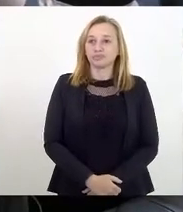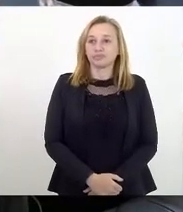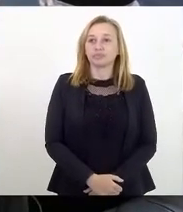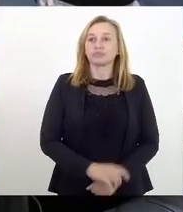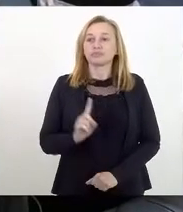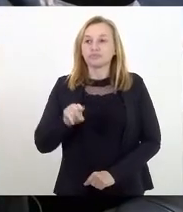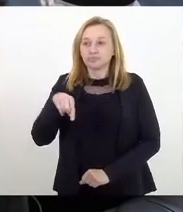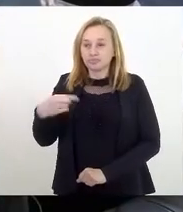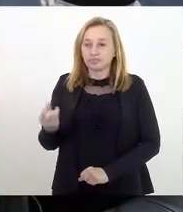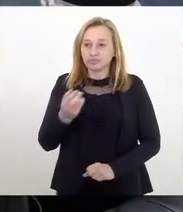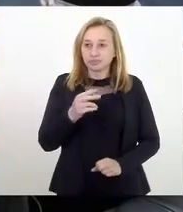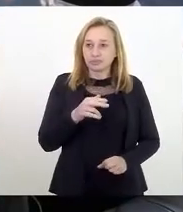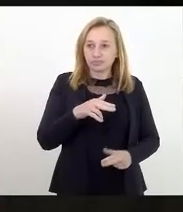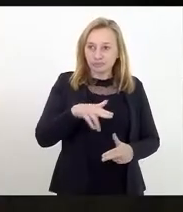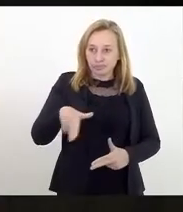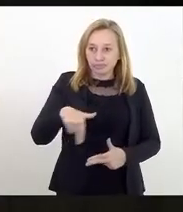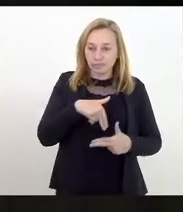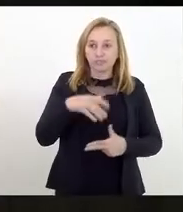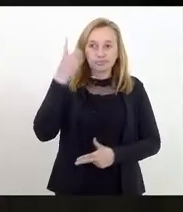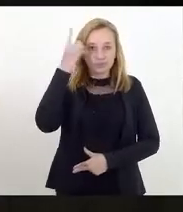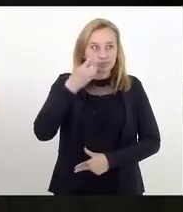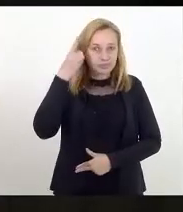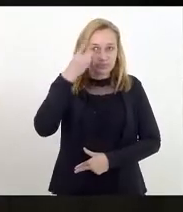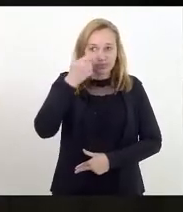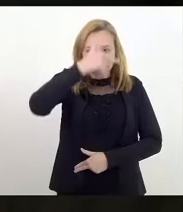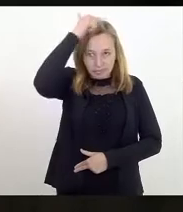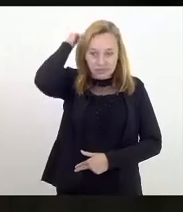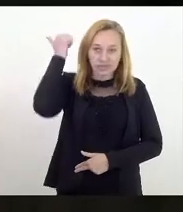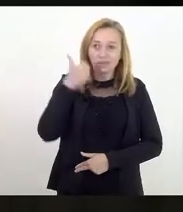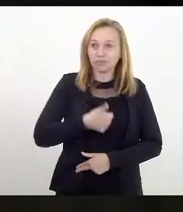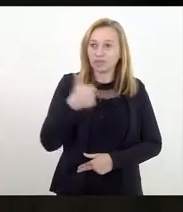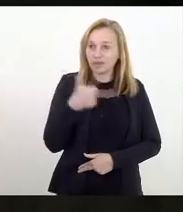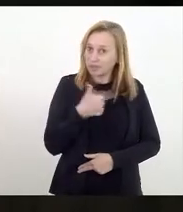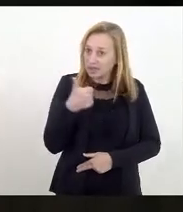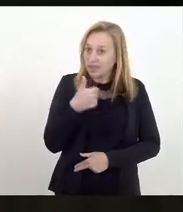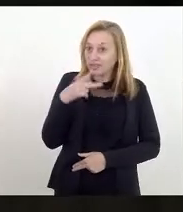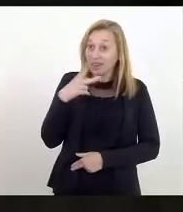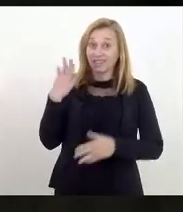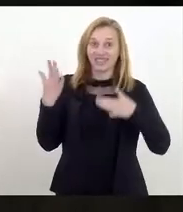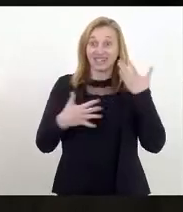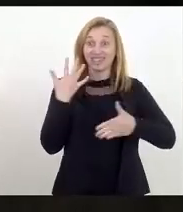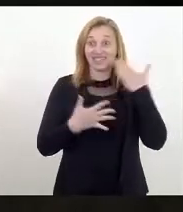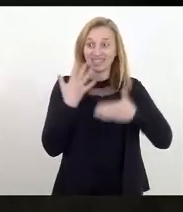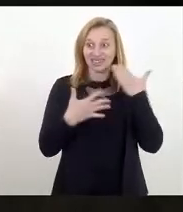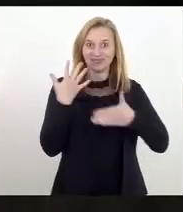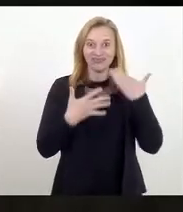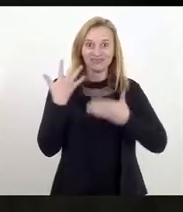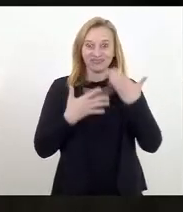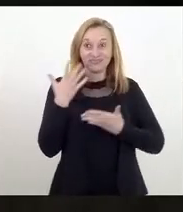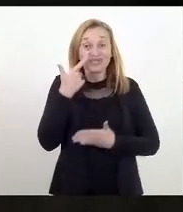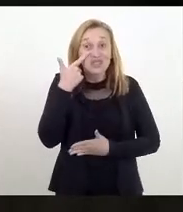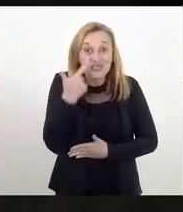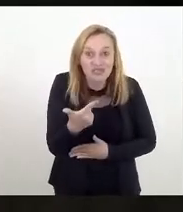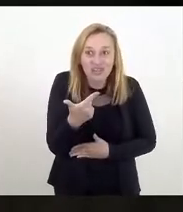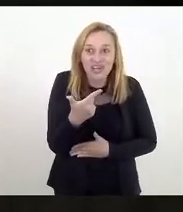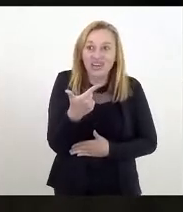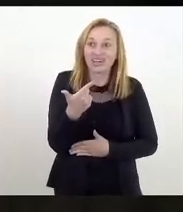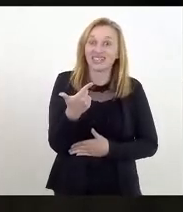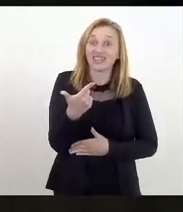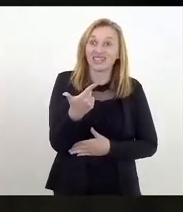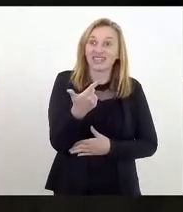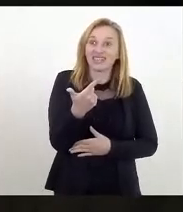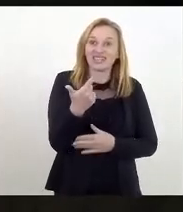Próximo orador, deputado Luiz Paula. Primeiro, dizer da alegria de ver a assistência aqui,